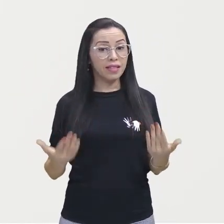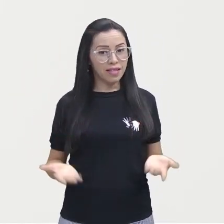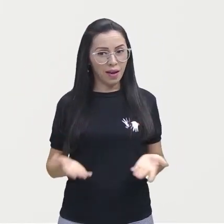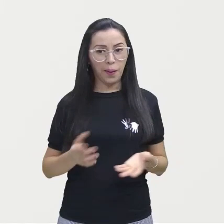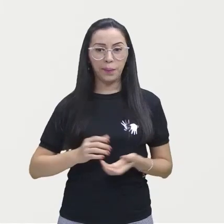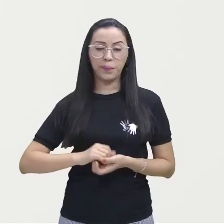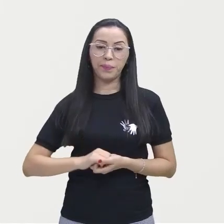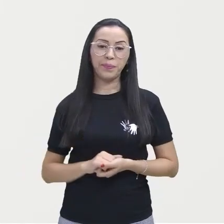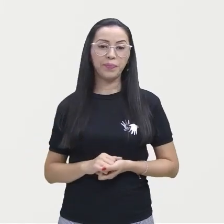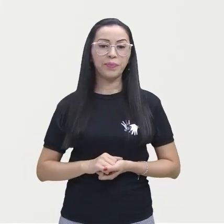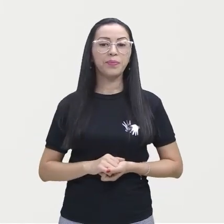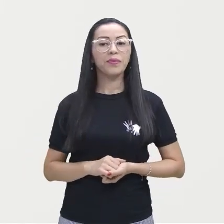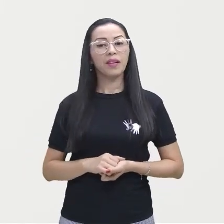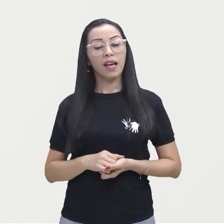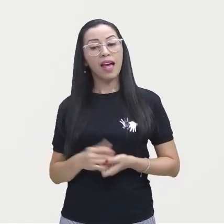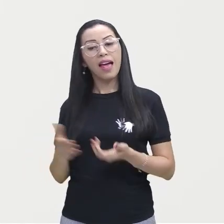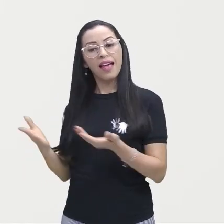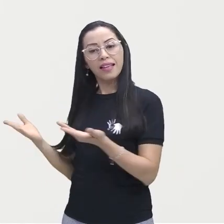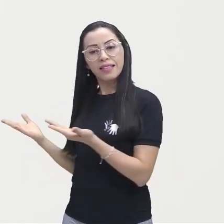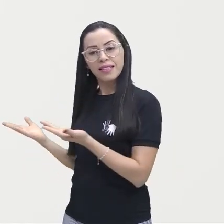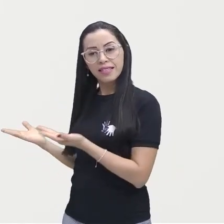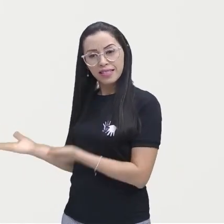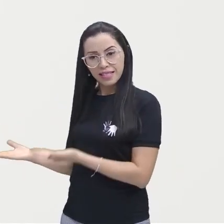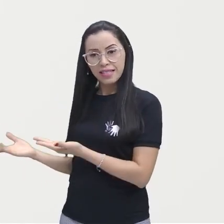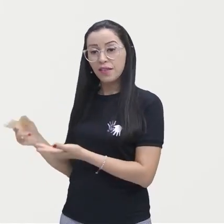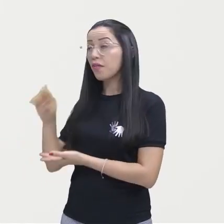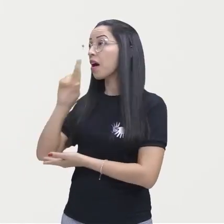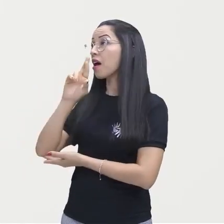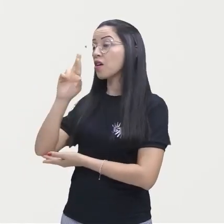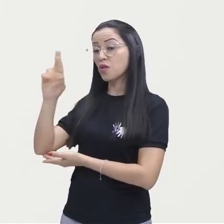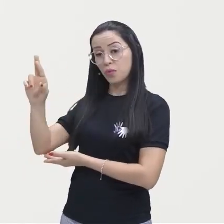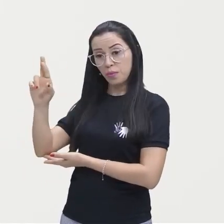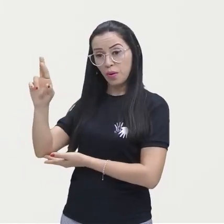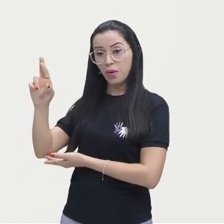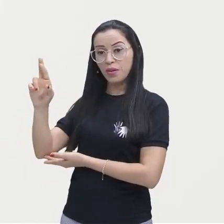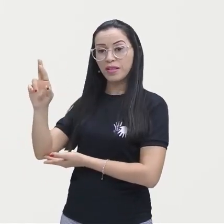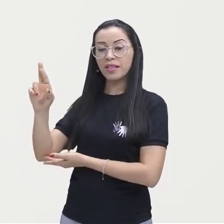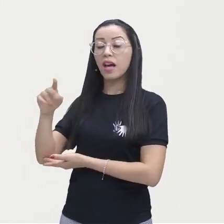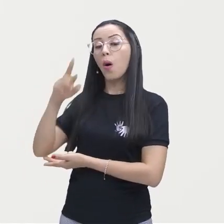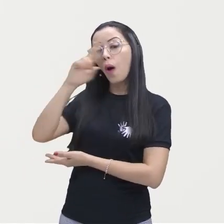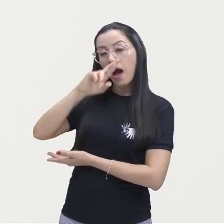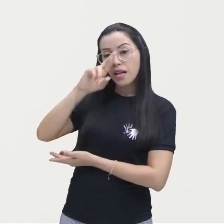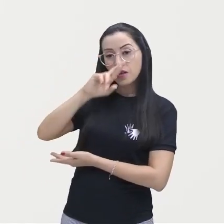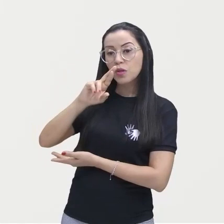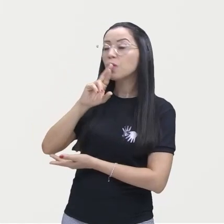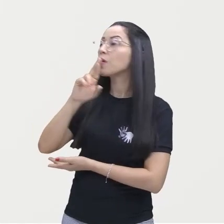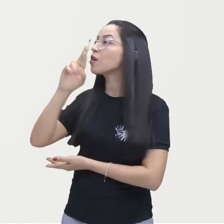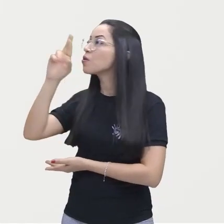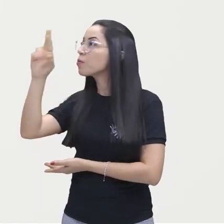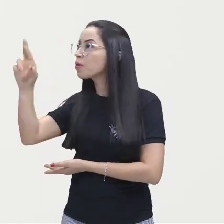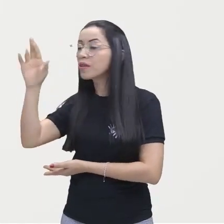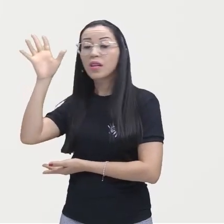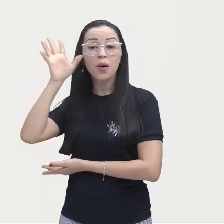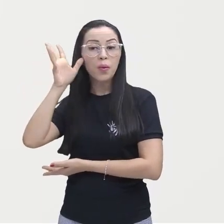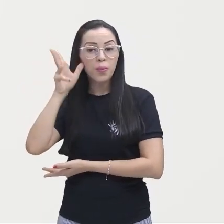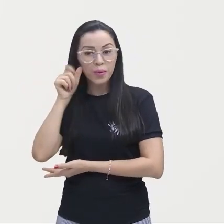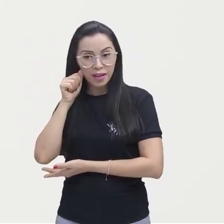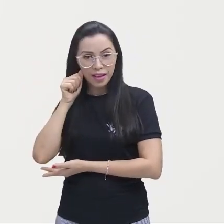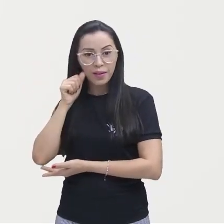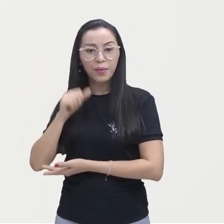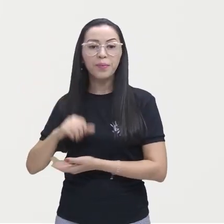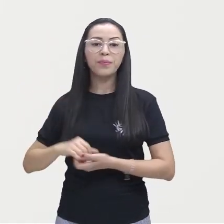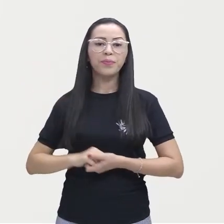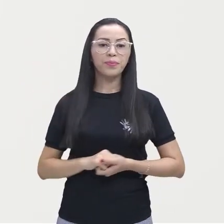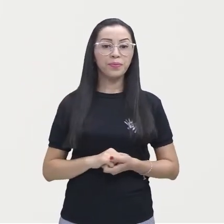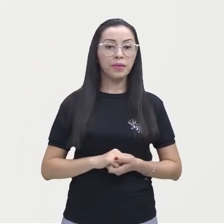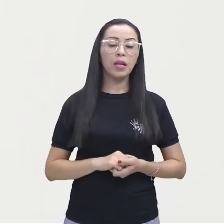essa a mensagem aí do ratinho para o leão tentando escapar a sua vida. E note